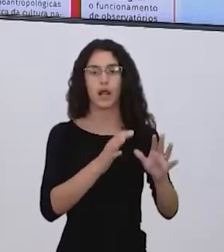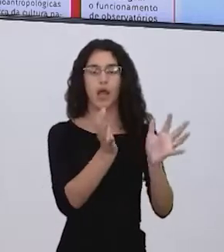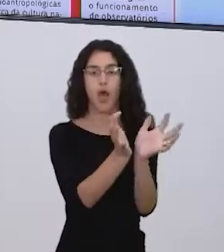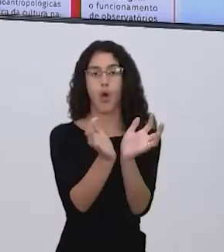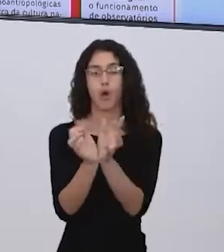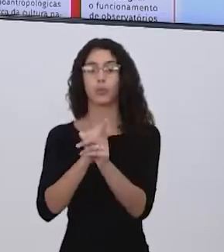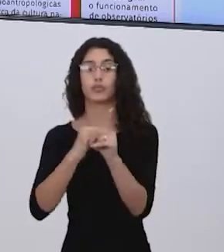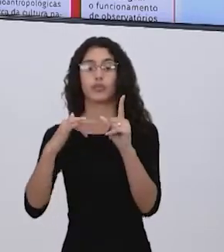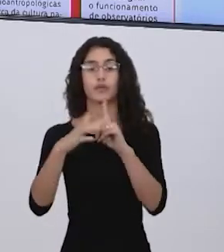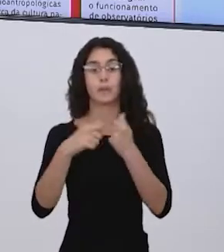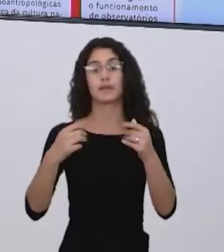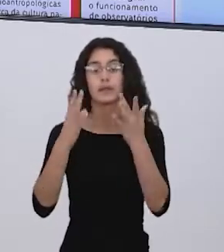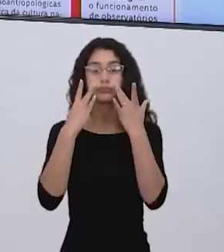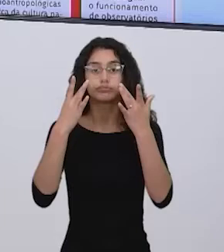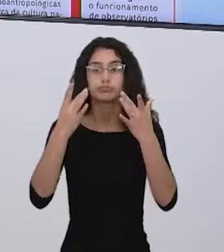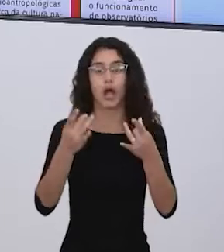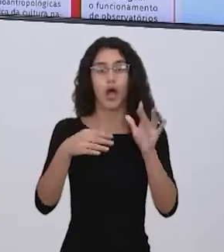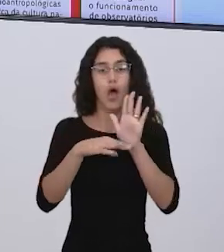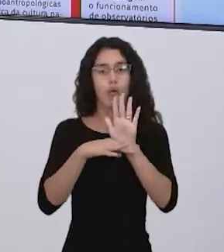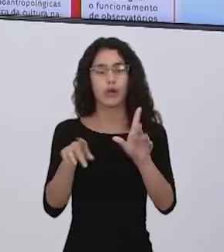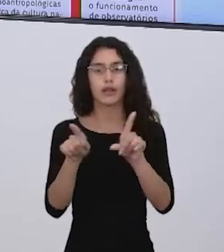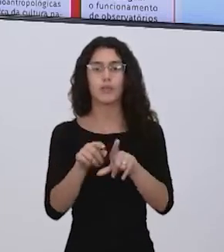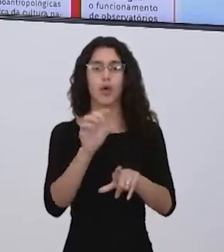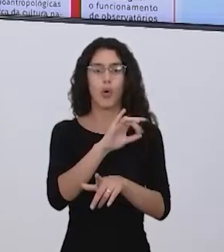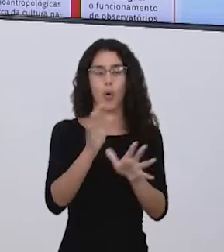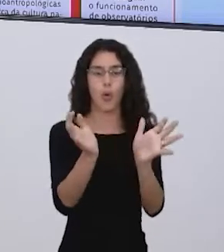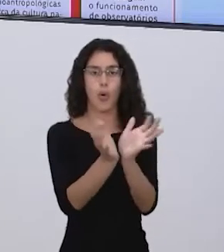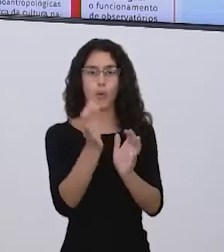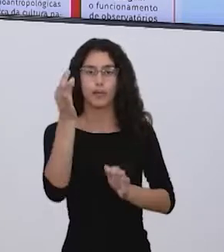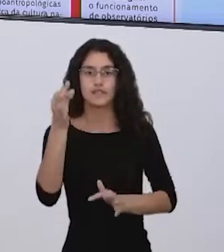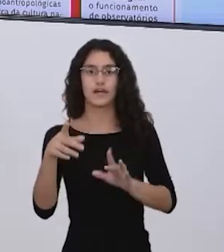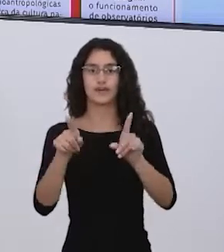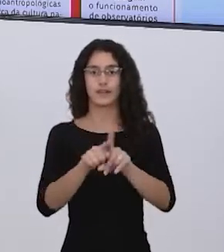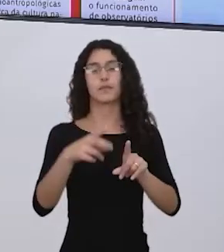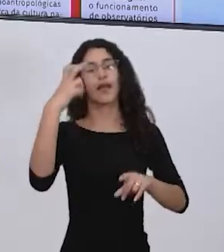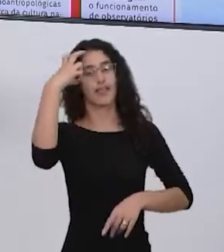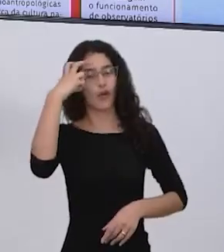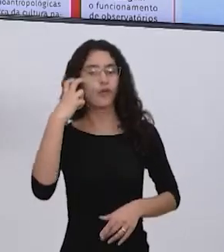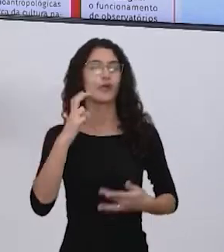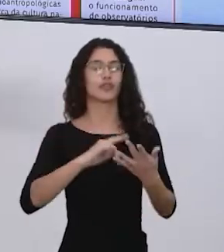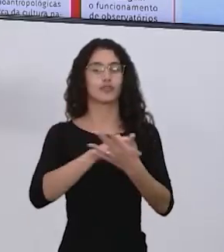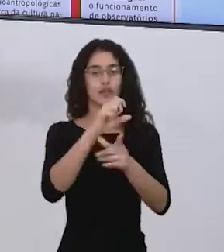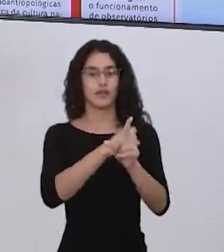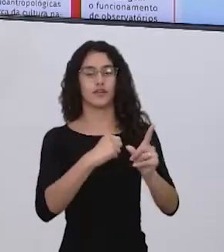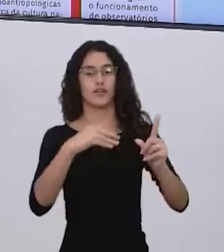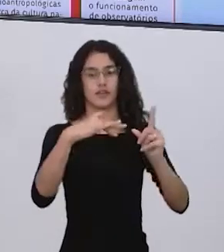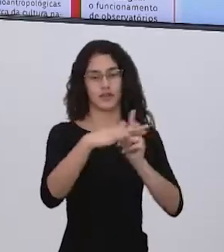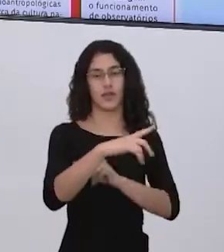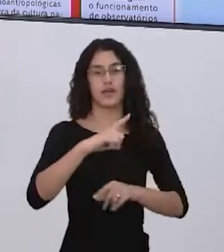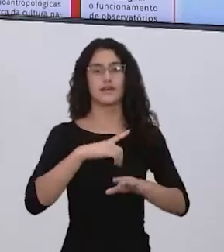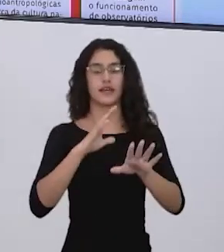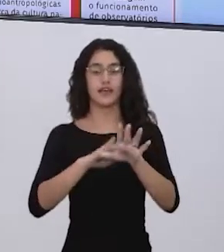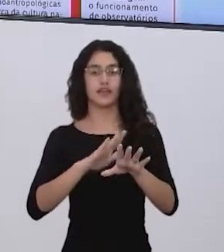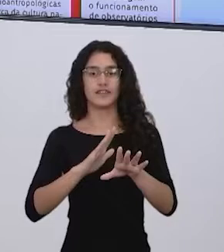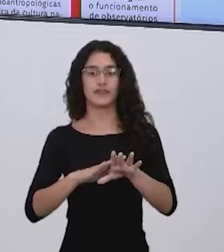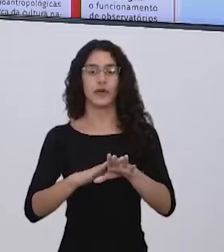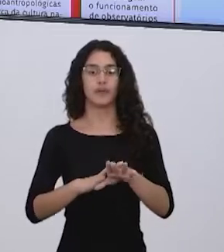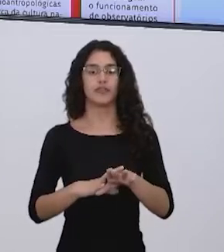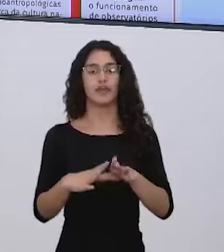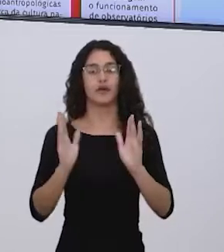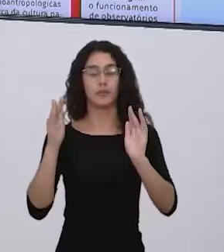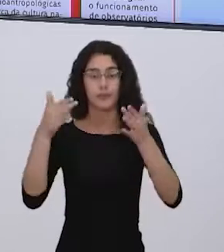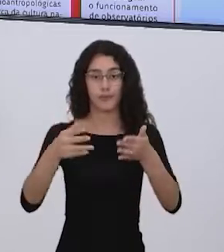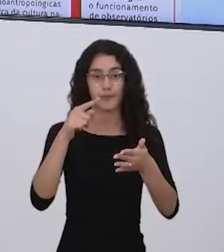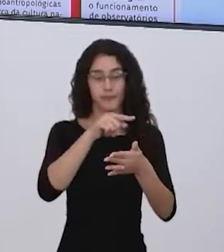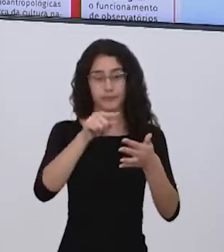ela tem que atender, vamos dizer assim, aquele grupo. Uma cultura de outra sociedade provavelmente não vai fazer sentido